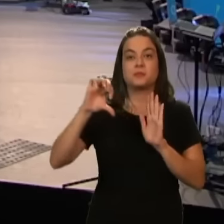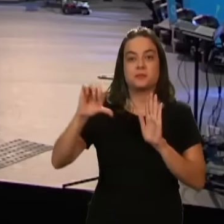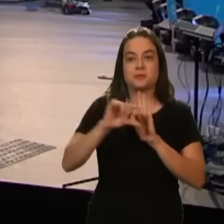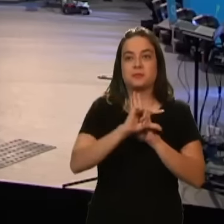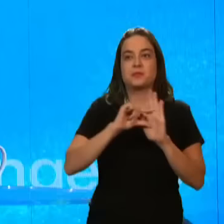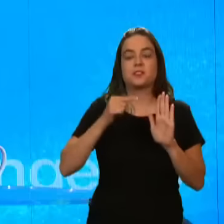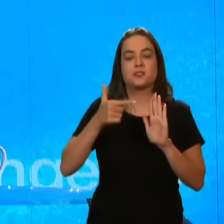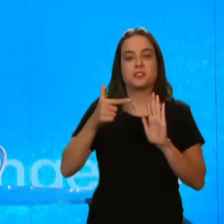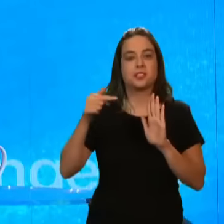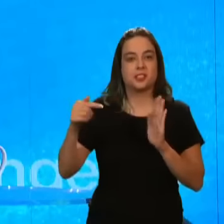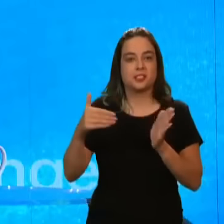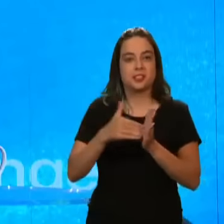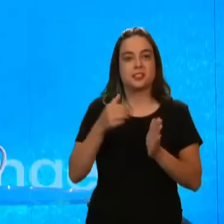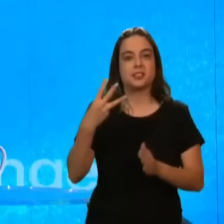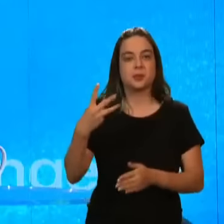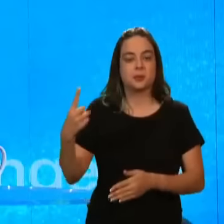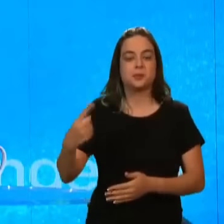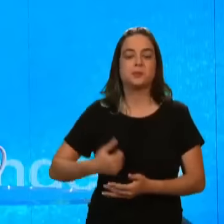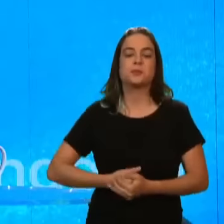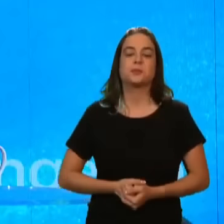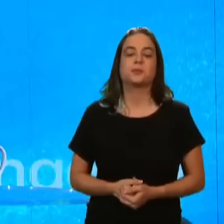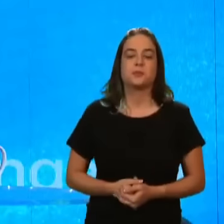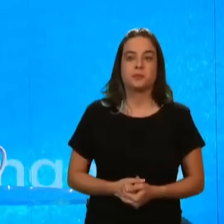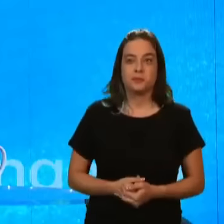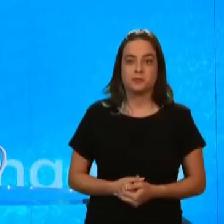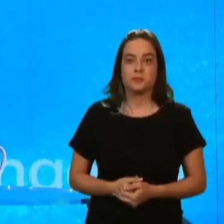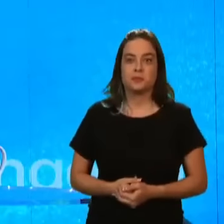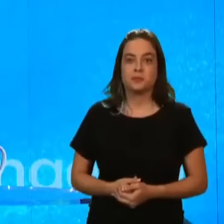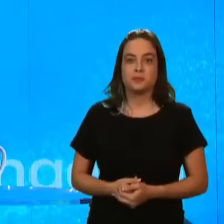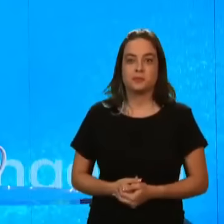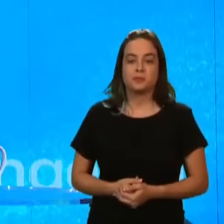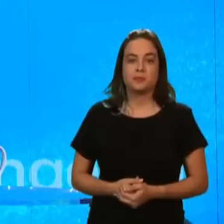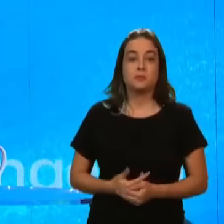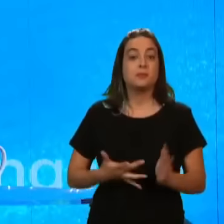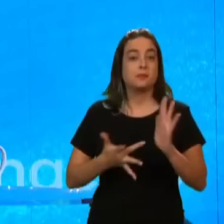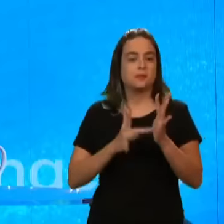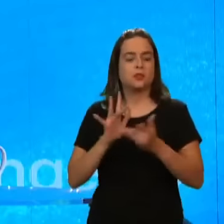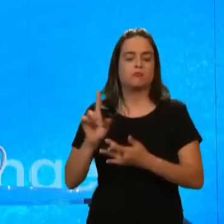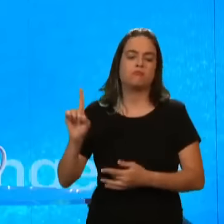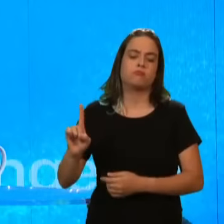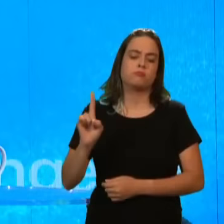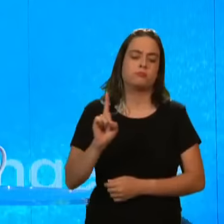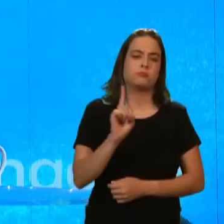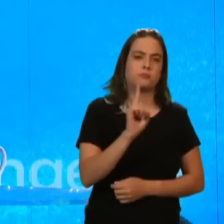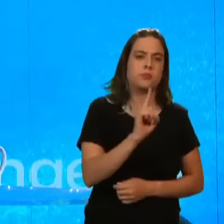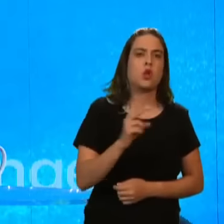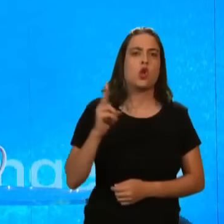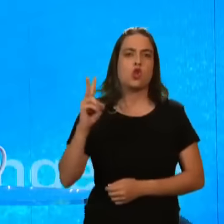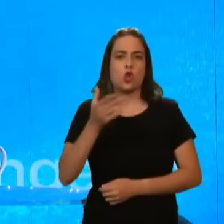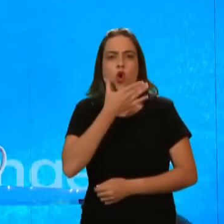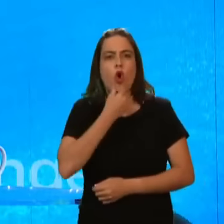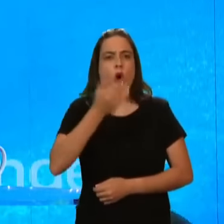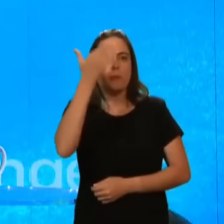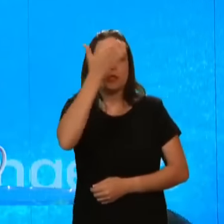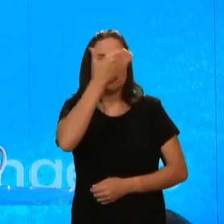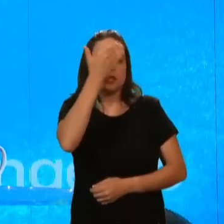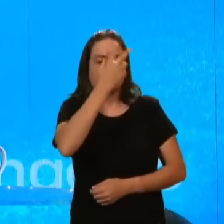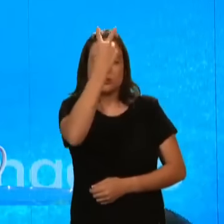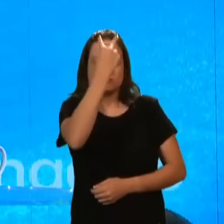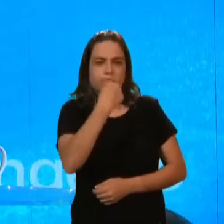Mateus 9:27 diz assim: saindo Jesus dali, dois cegos o seguiram,